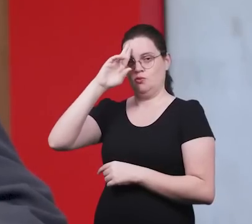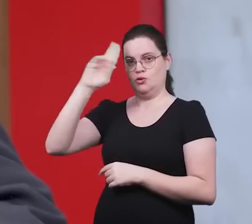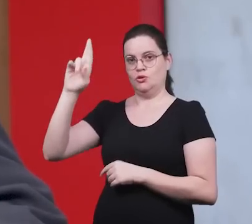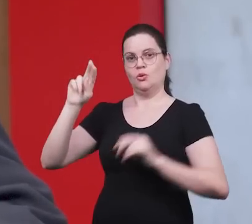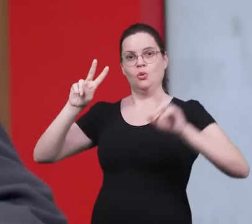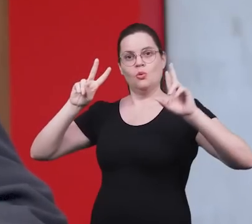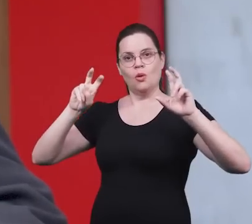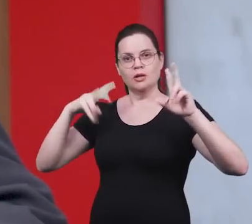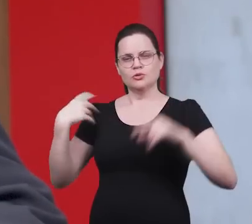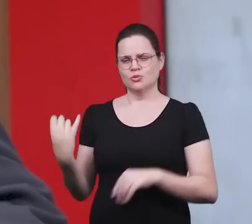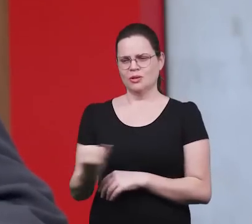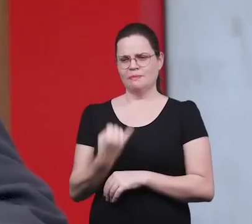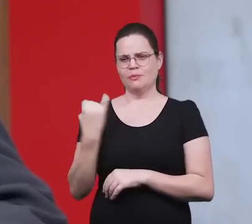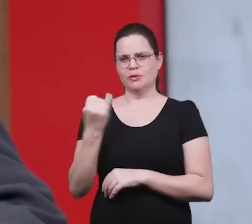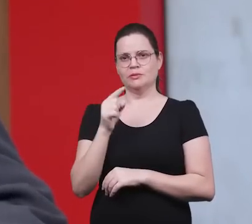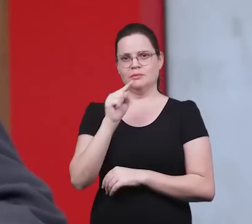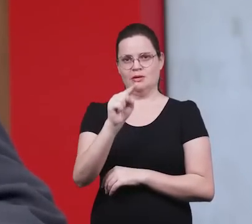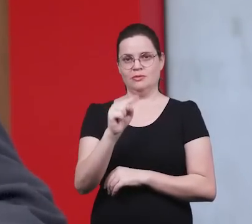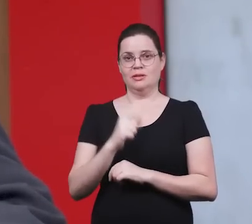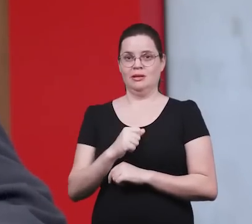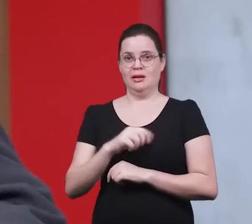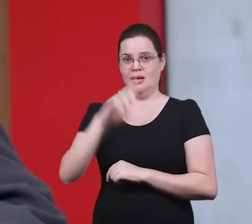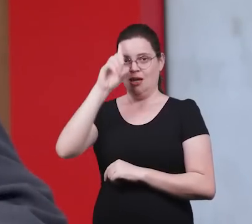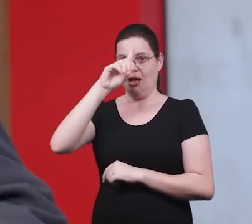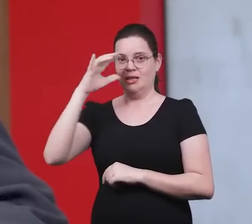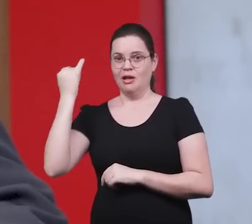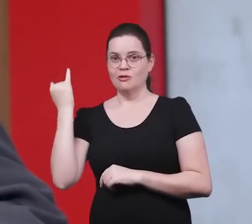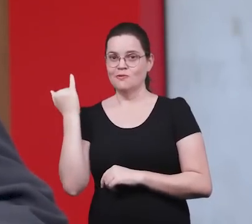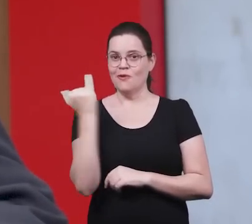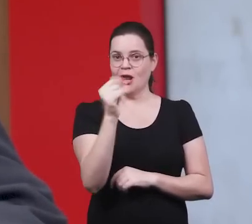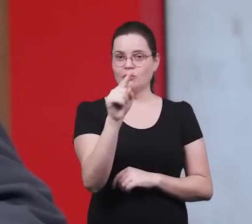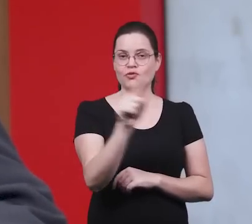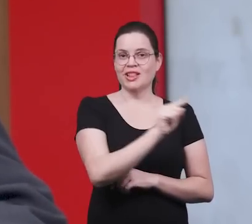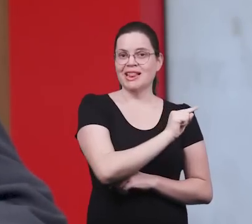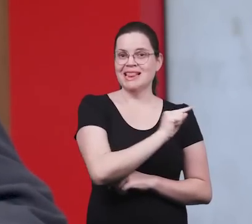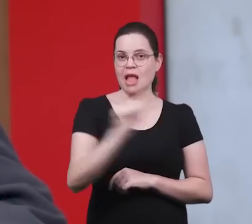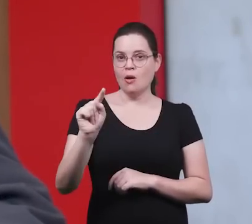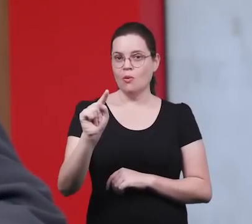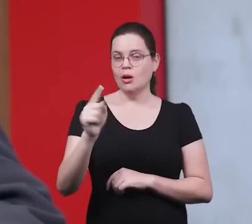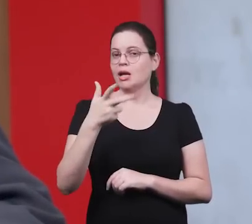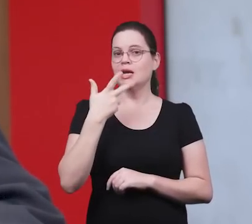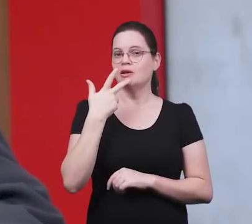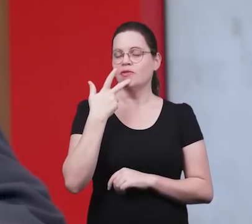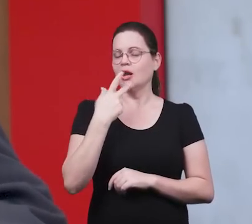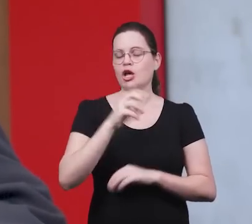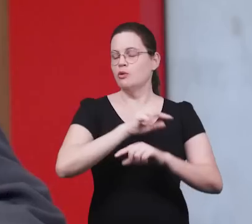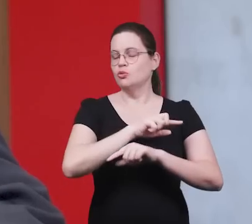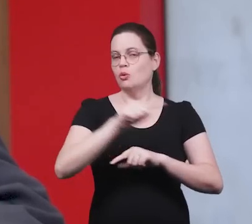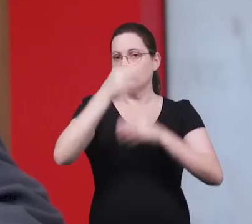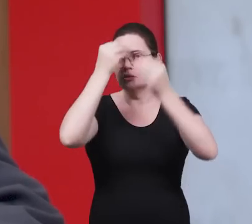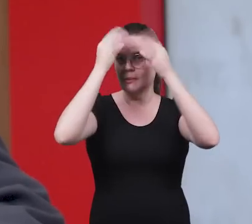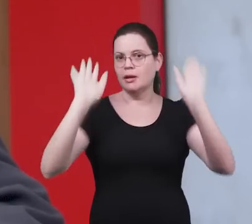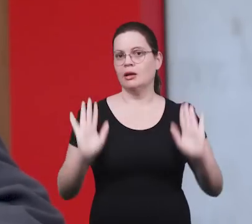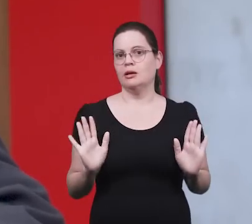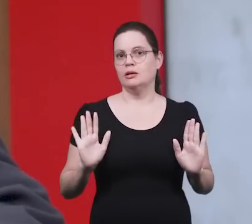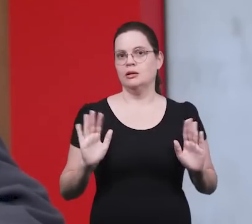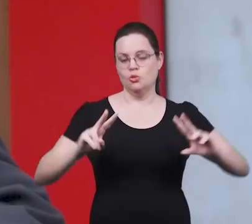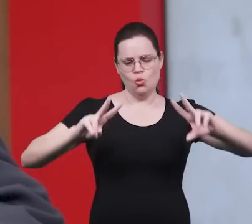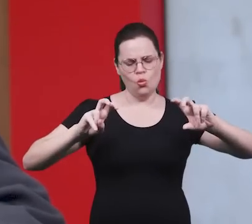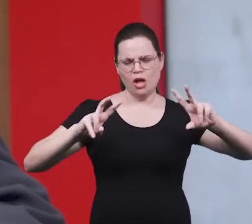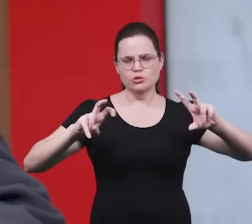tão importante para você e Deus não somente diz não, mas como diz não dessa forma, não me fales mais neste